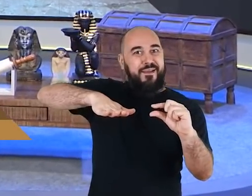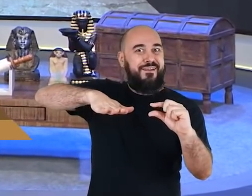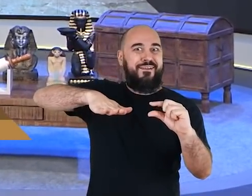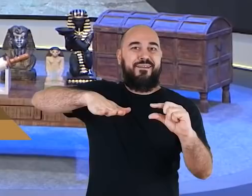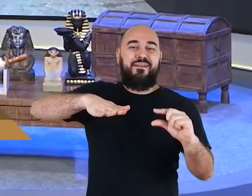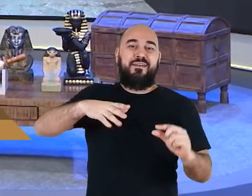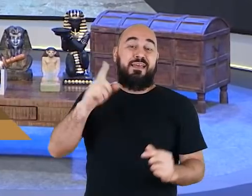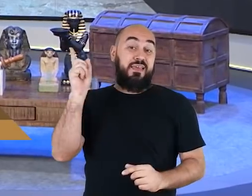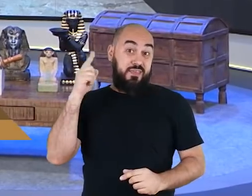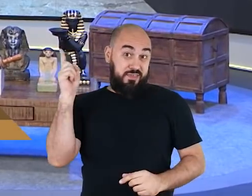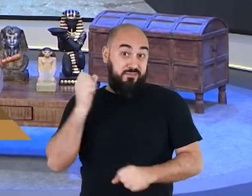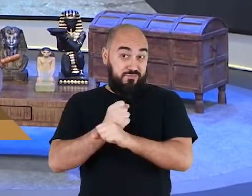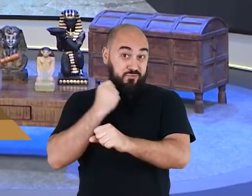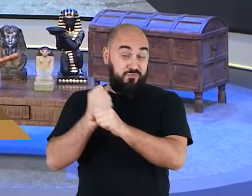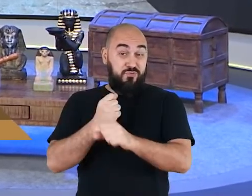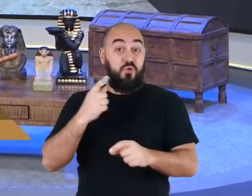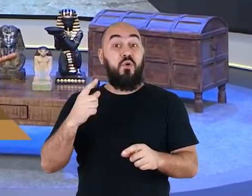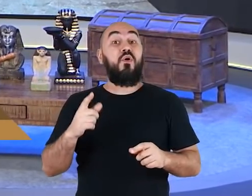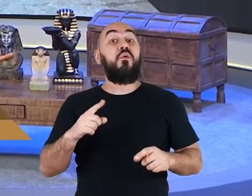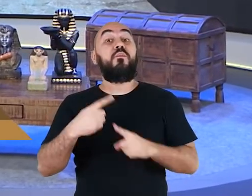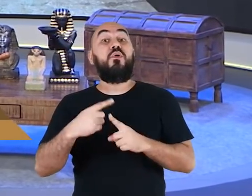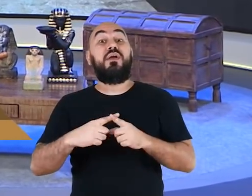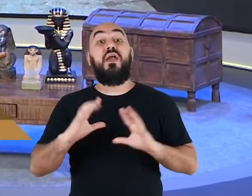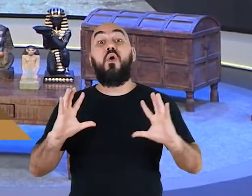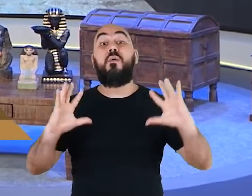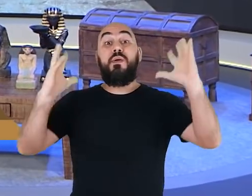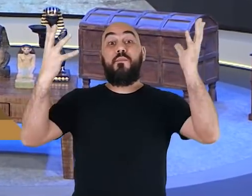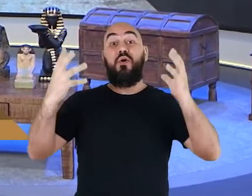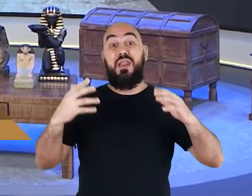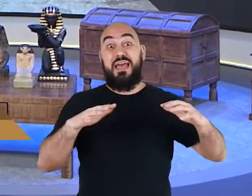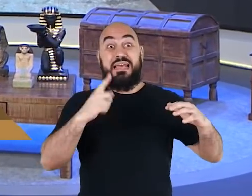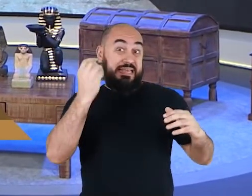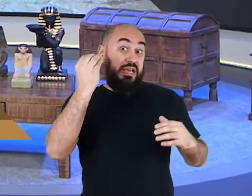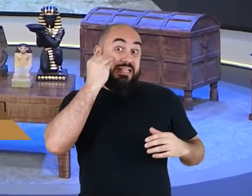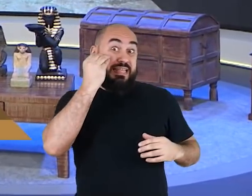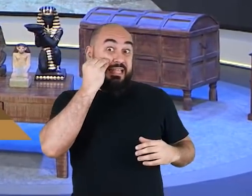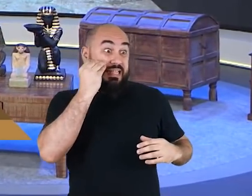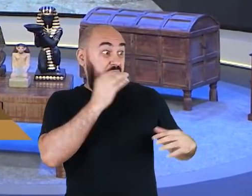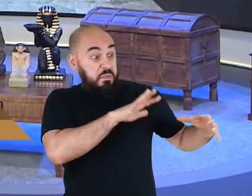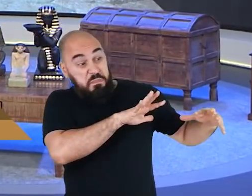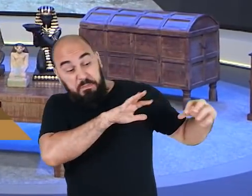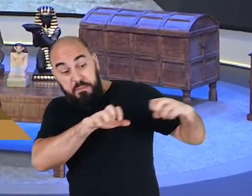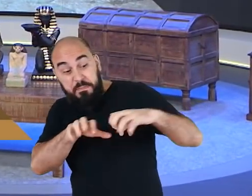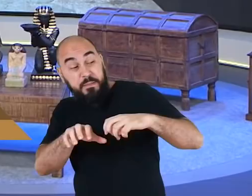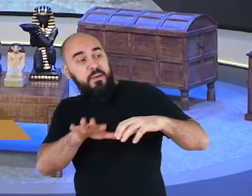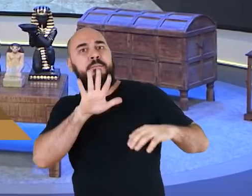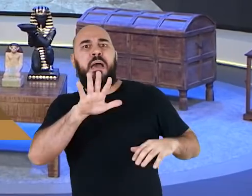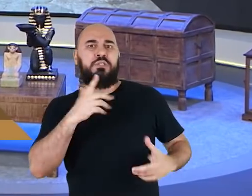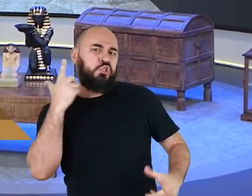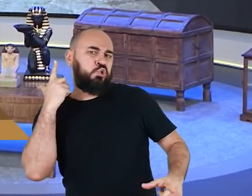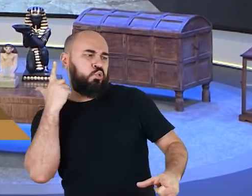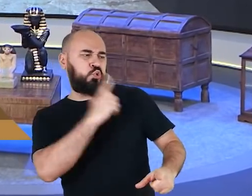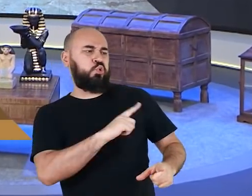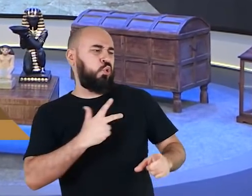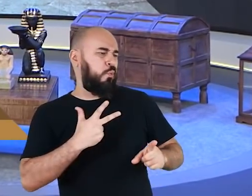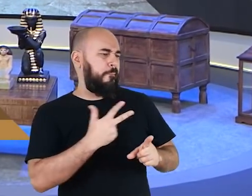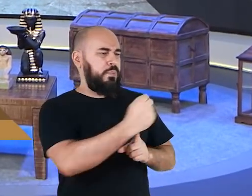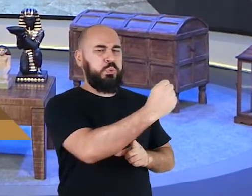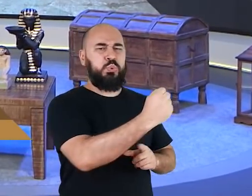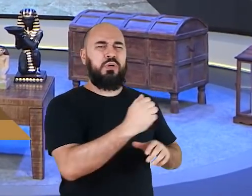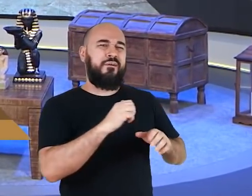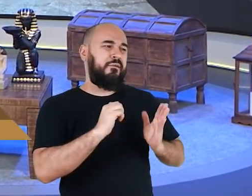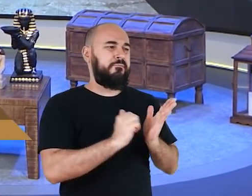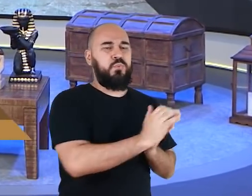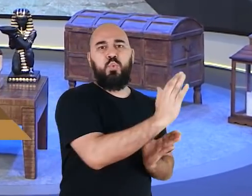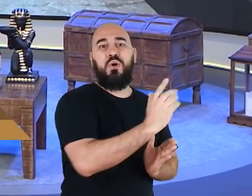a retirada das tropas macedônicas que tentaram conquistar a ilha, e o material utilizado para a confecção